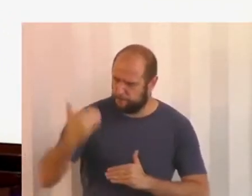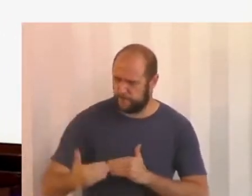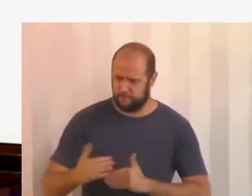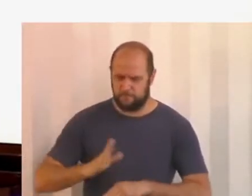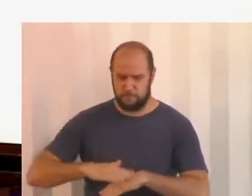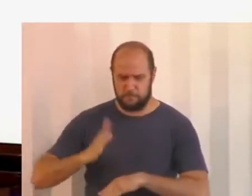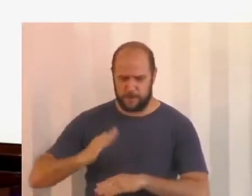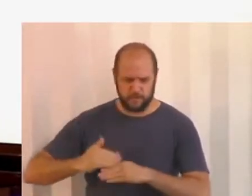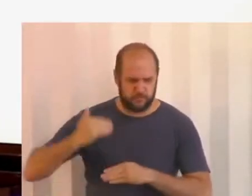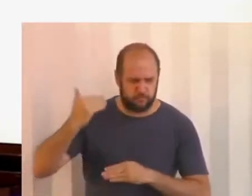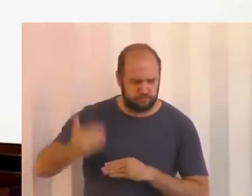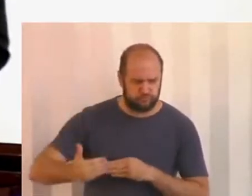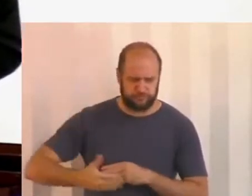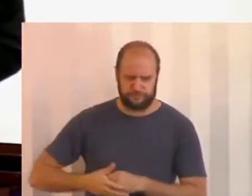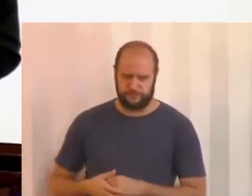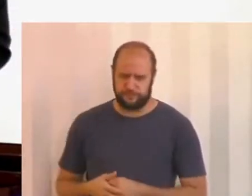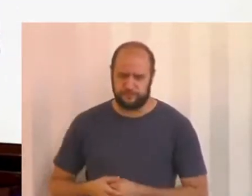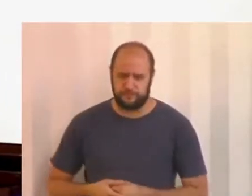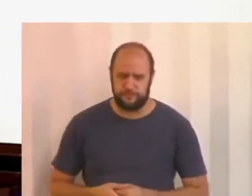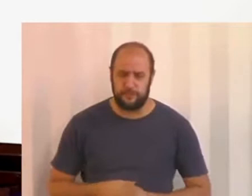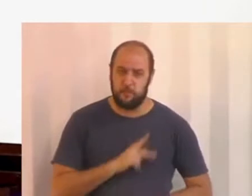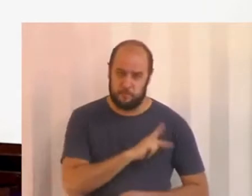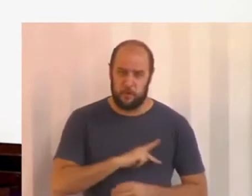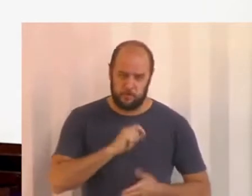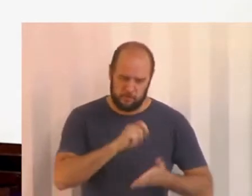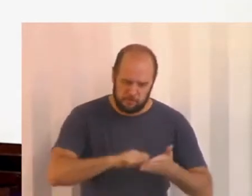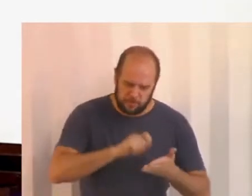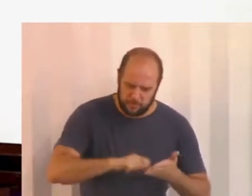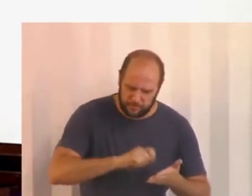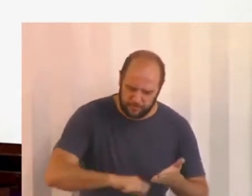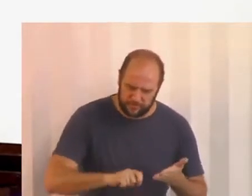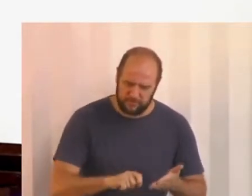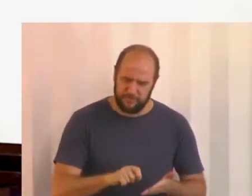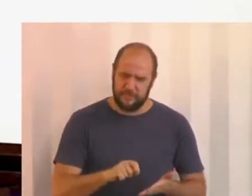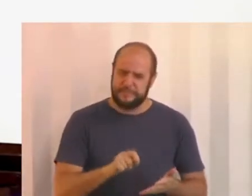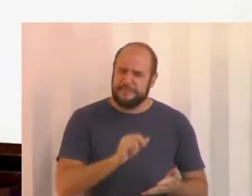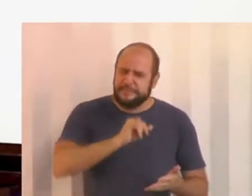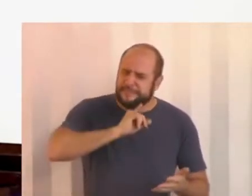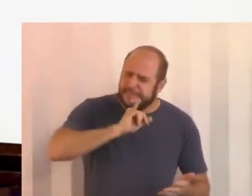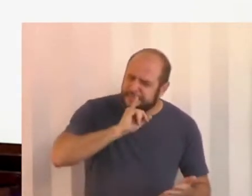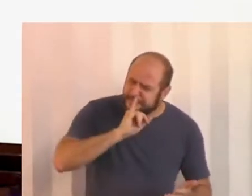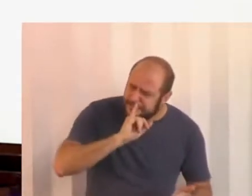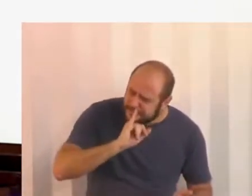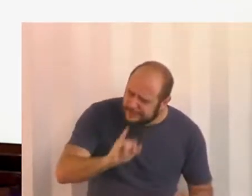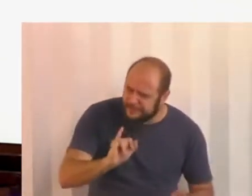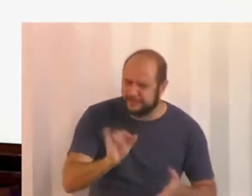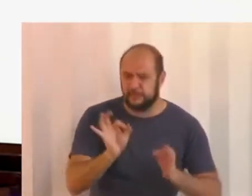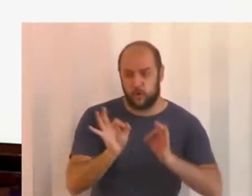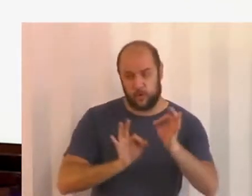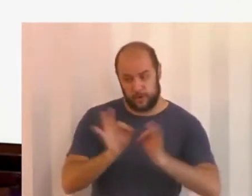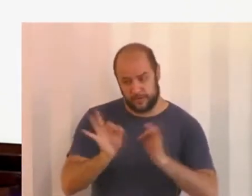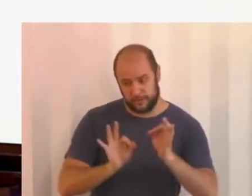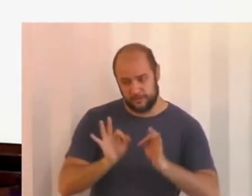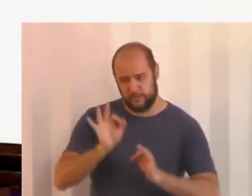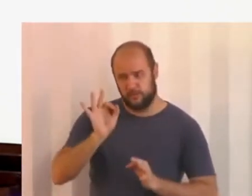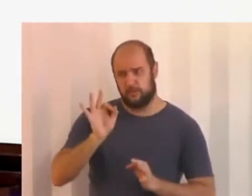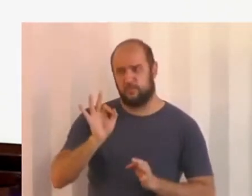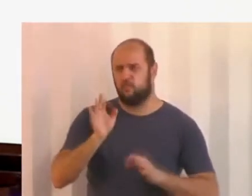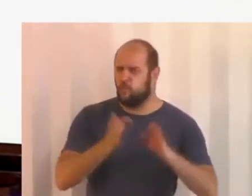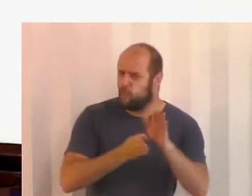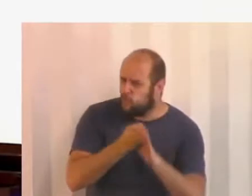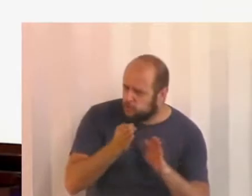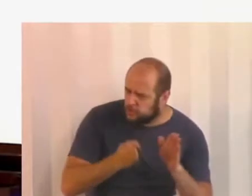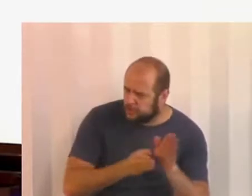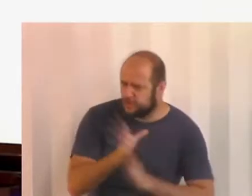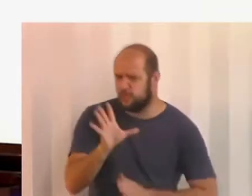fazer algo a mais. Então ele começa dizendo: se há pois alguma exortação em Cristo, alguma consolação